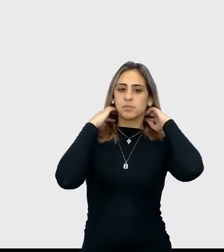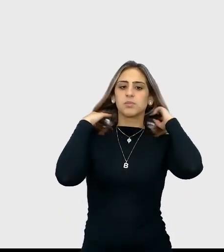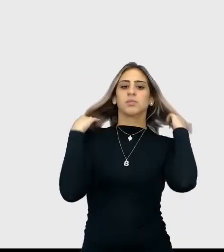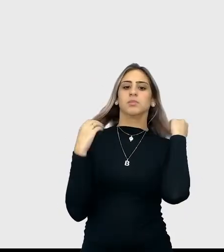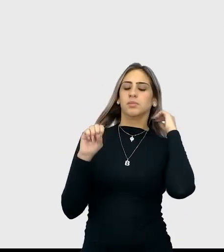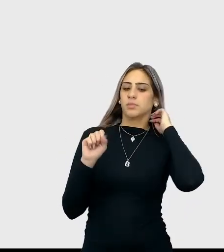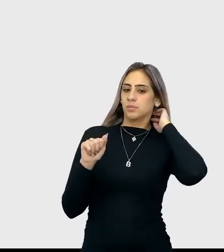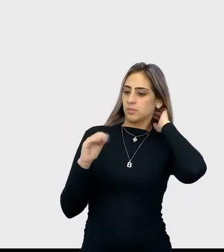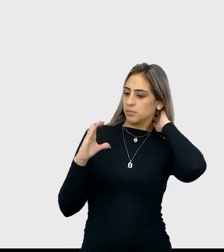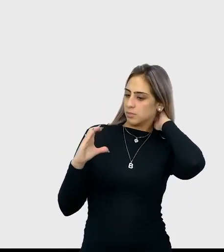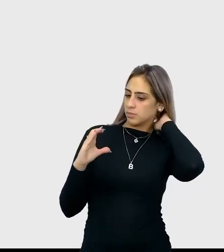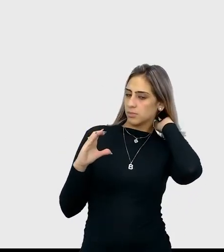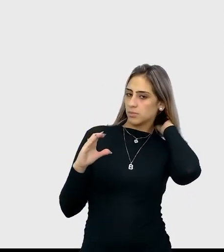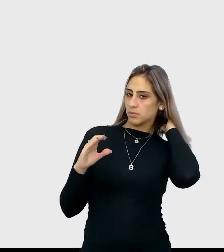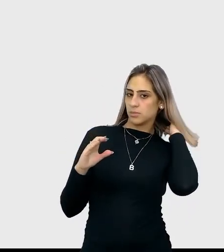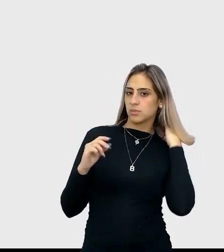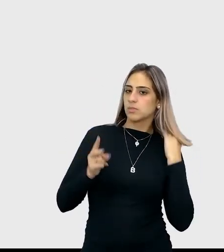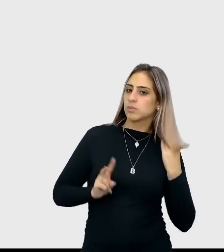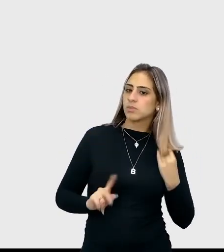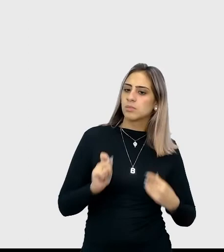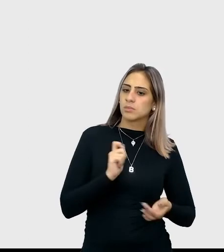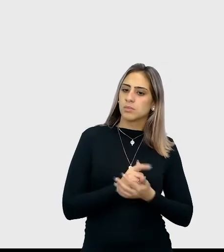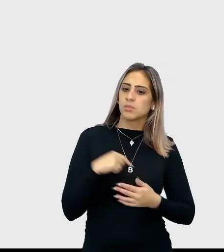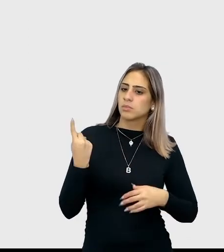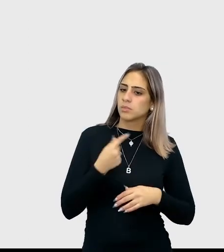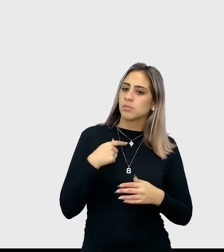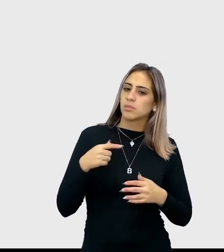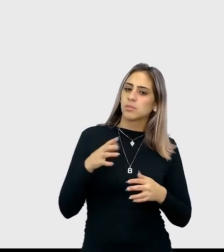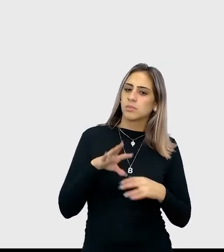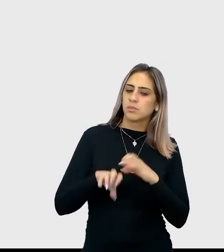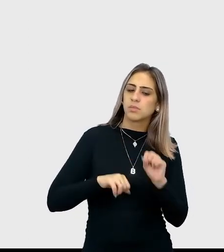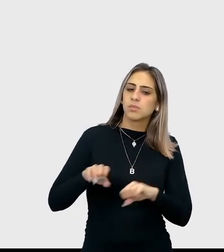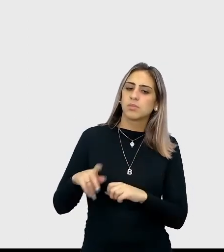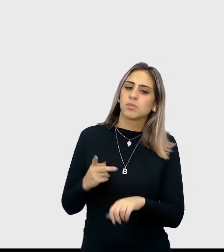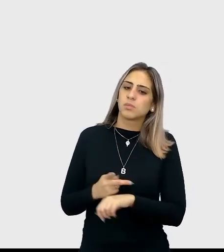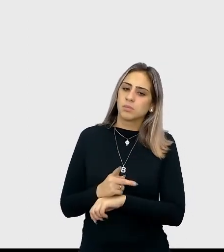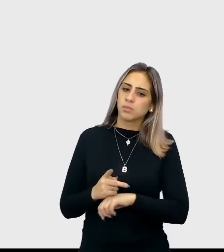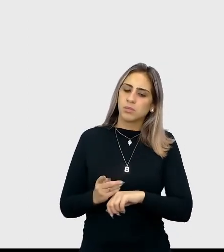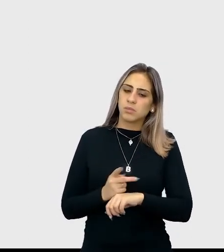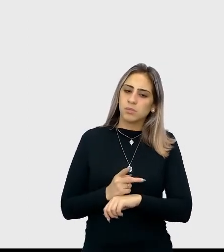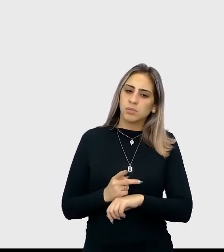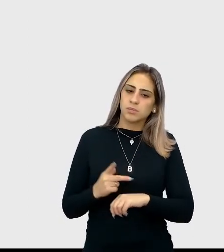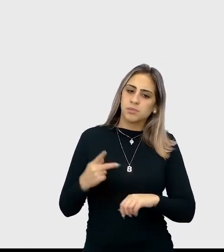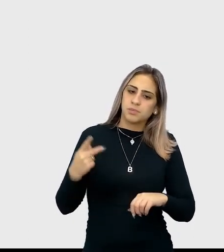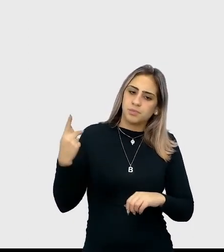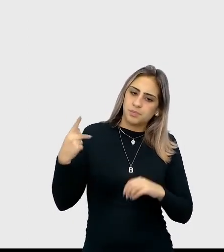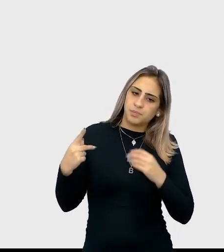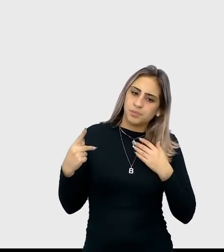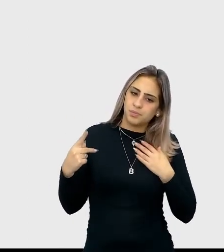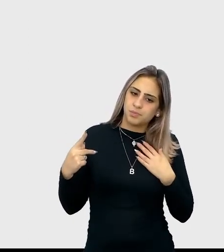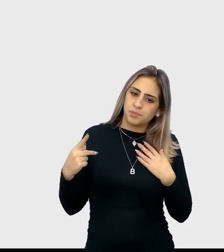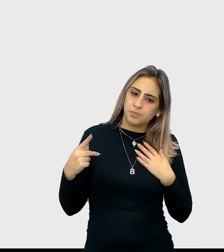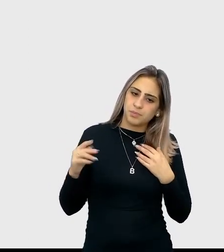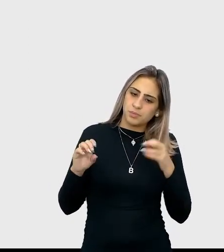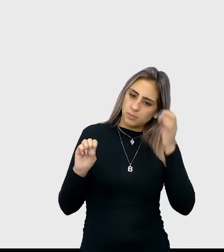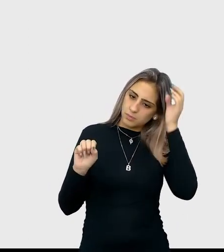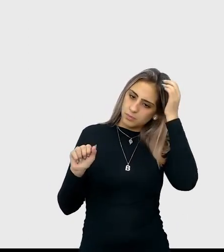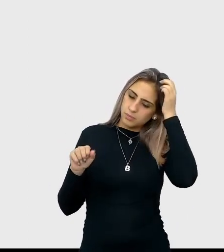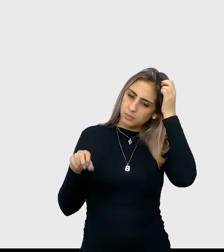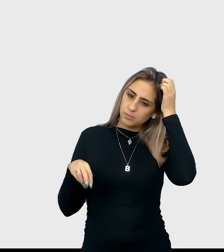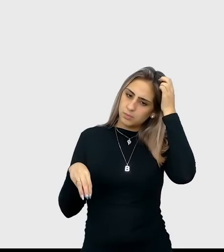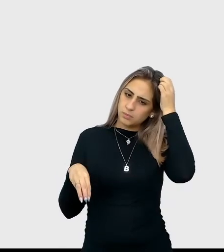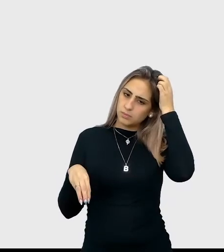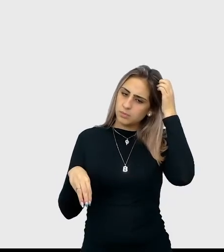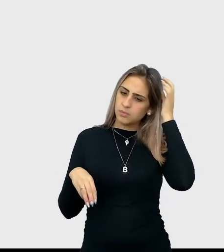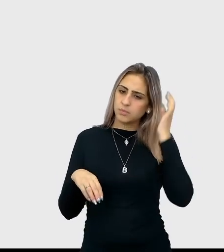a amortização constante. Então, a gente pega aí o PSAN, que ele chama, né, que é a função aí